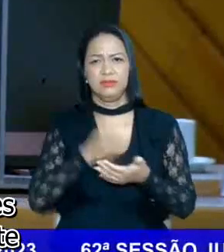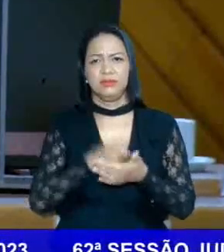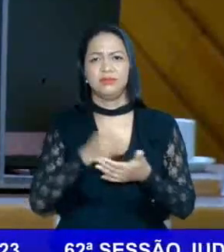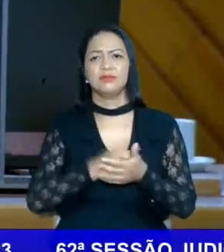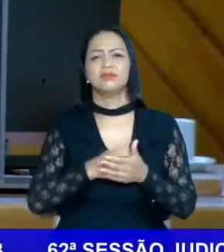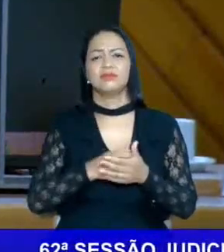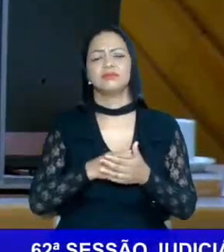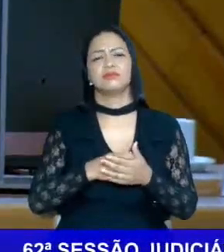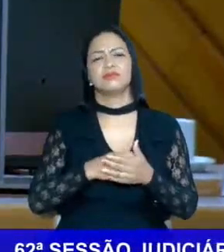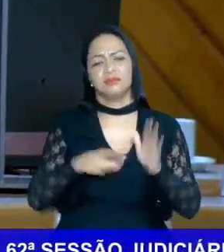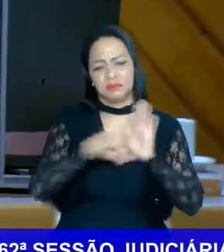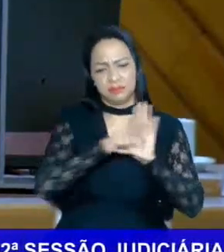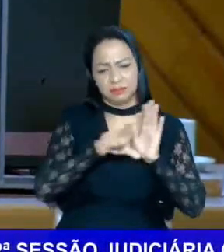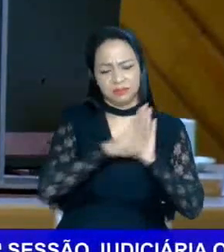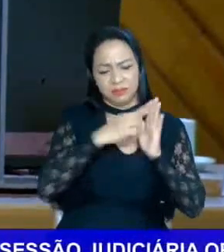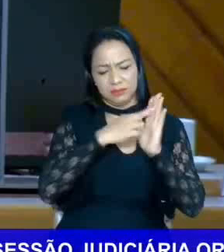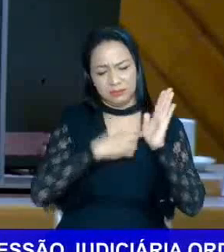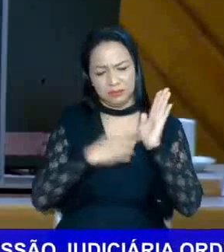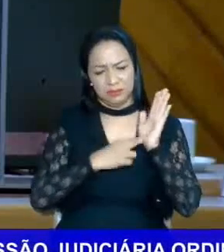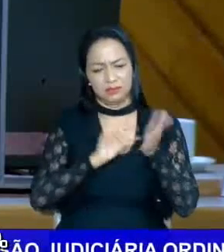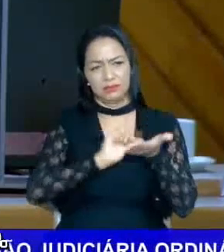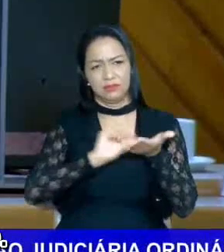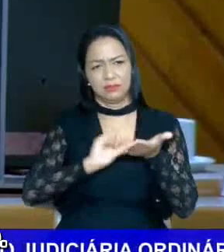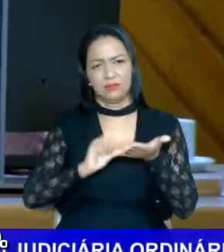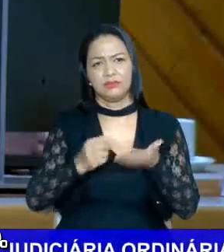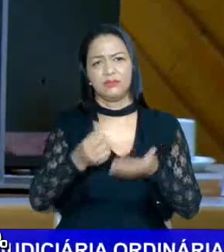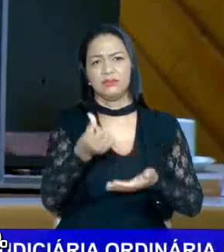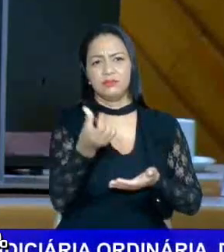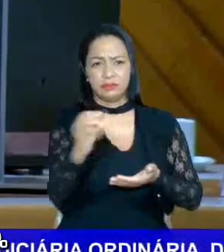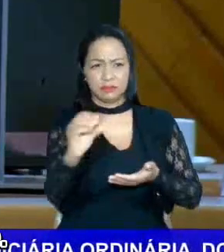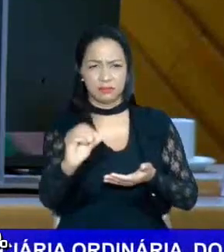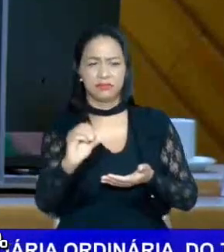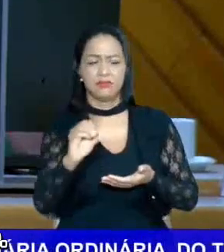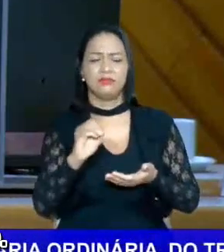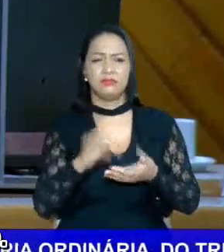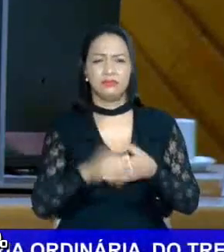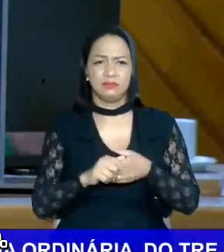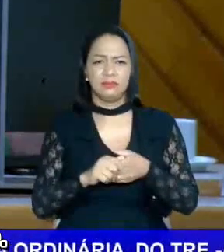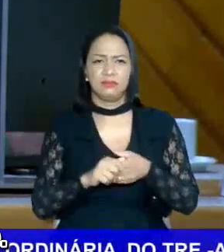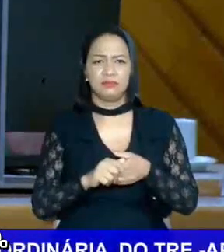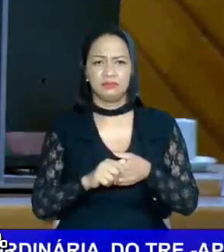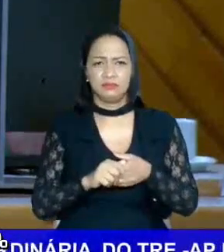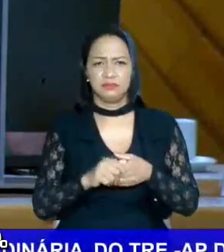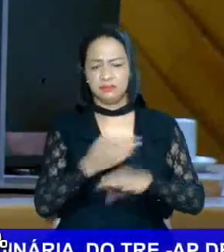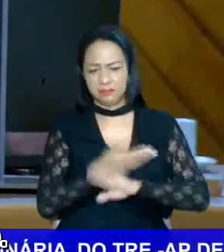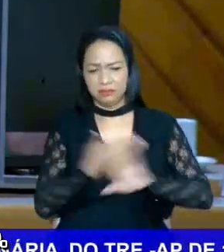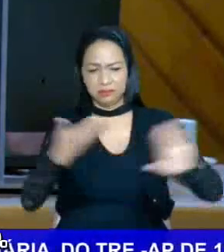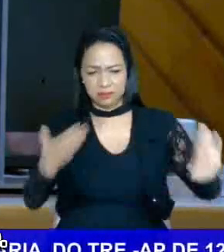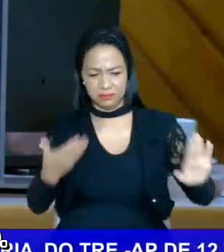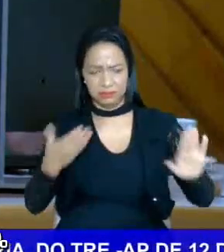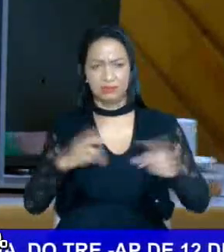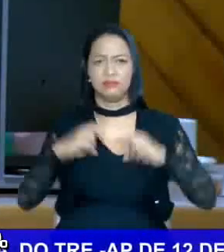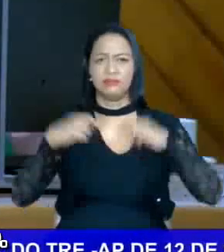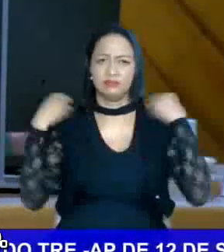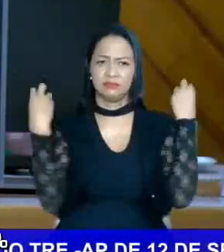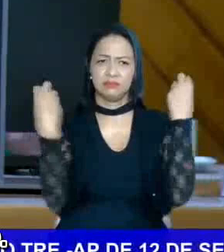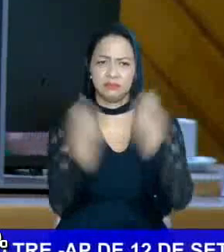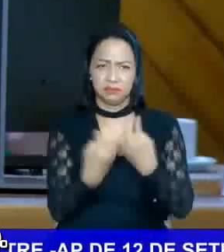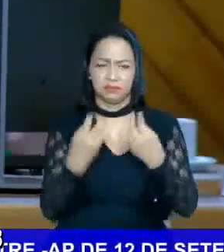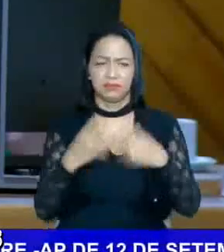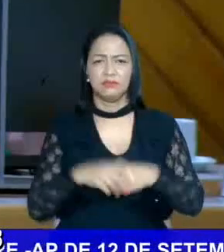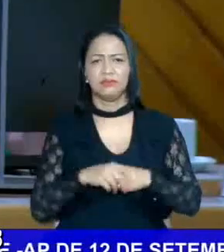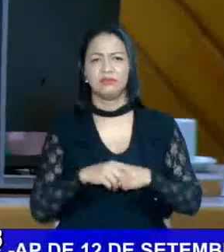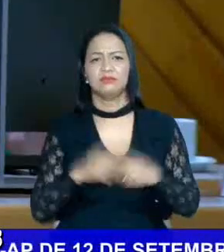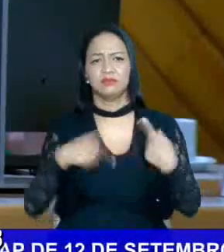na norma, principalmente no artigo 60, eles são teses que estão sendo totalmente afastadas por essa Corte, em